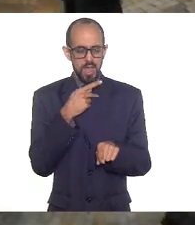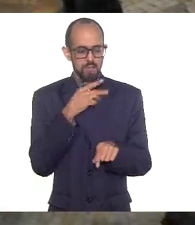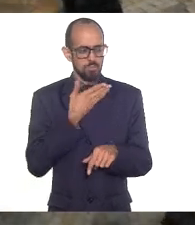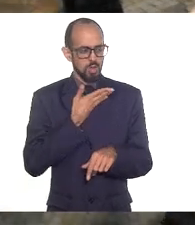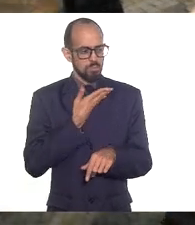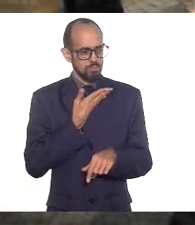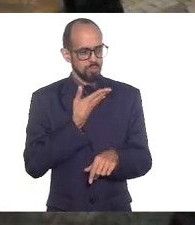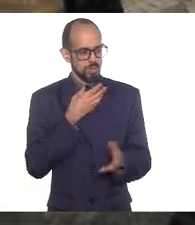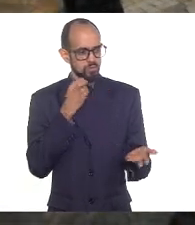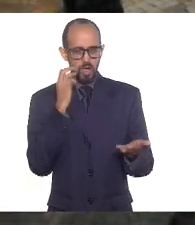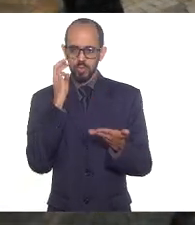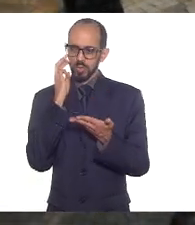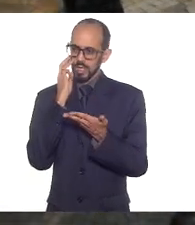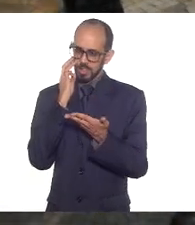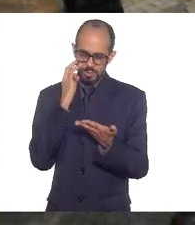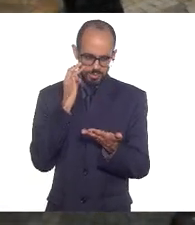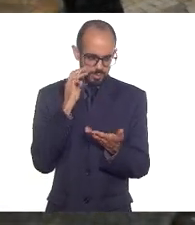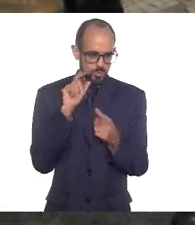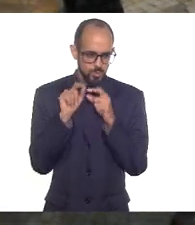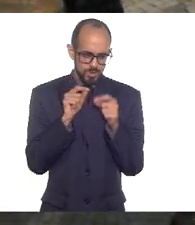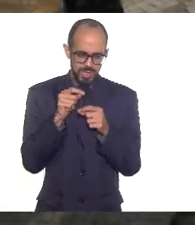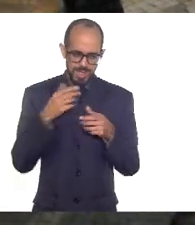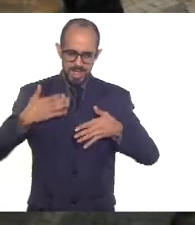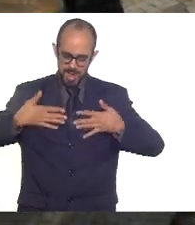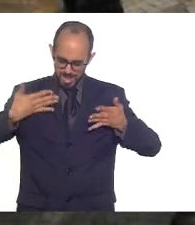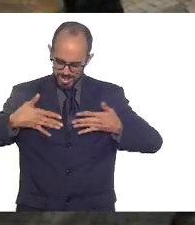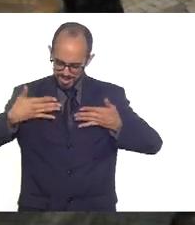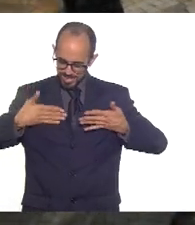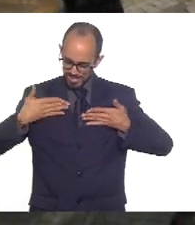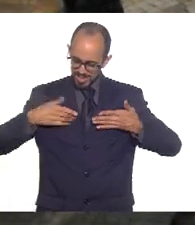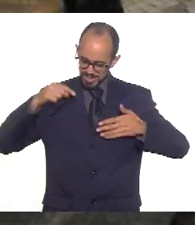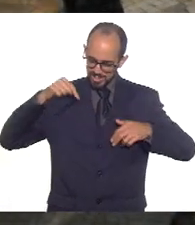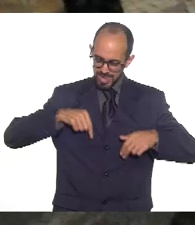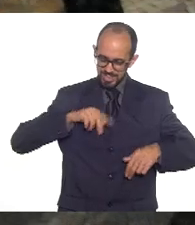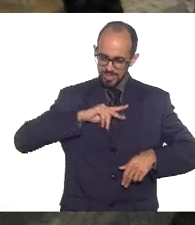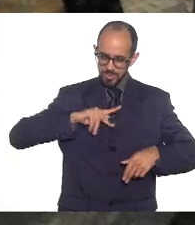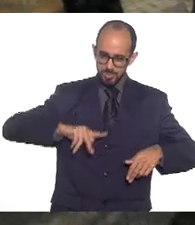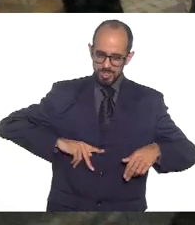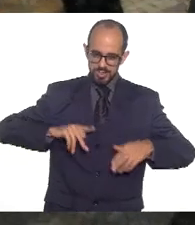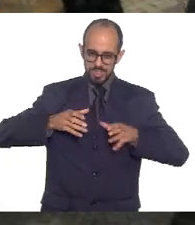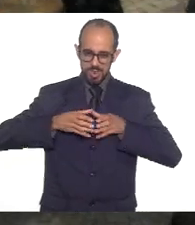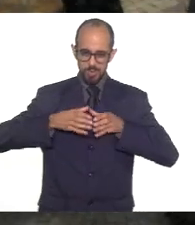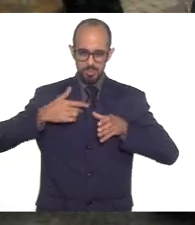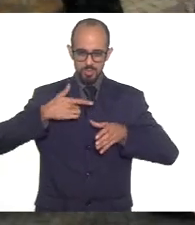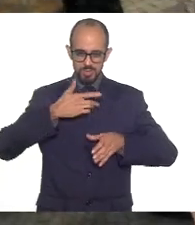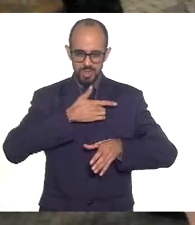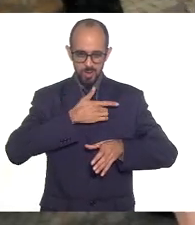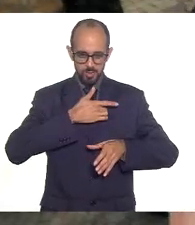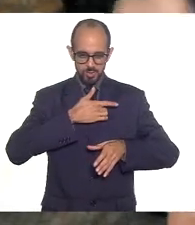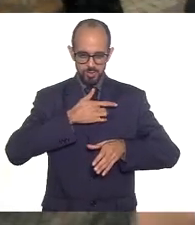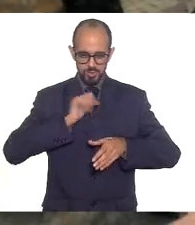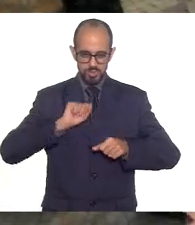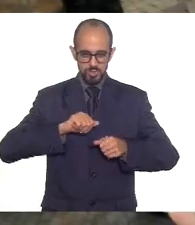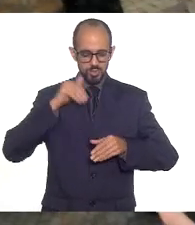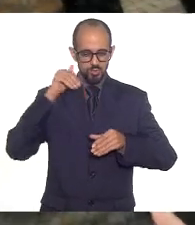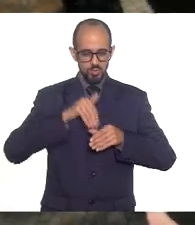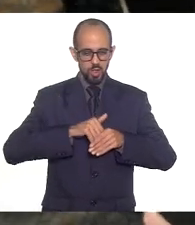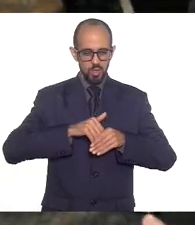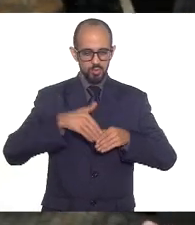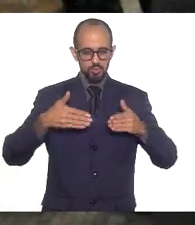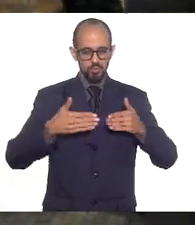amigo Deputado waldeck Carneiro alegria de tá aqui como presidente da Comissão de saúde tá dando